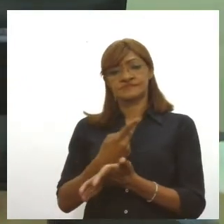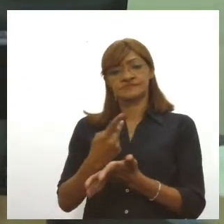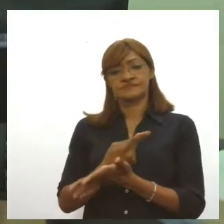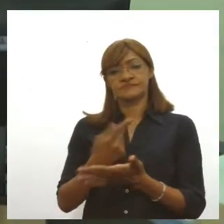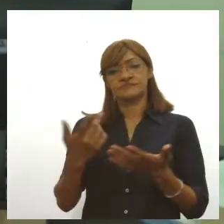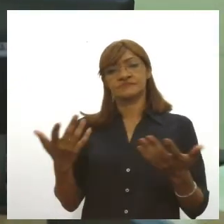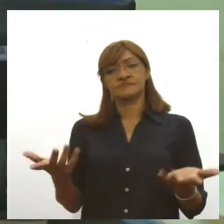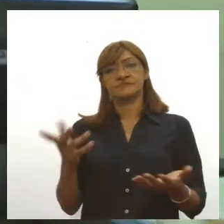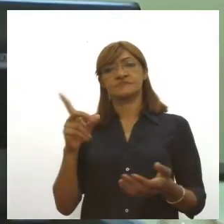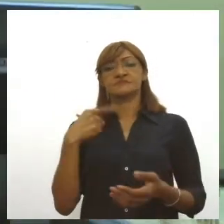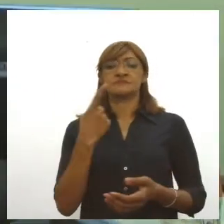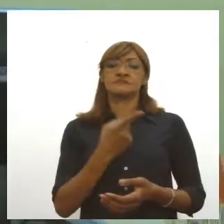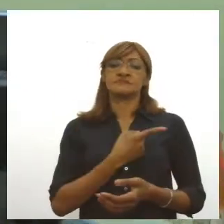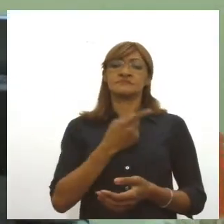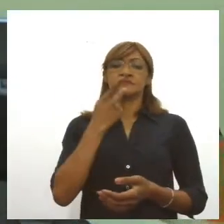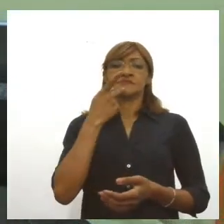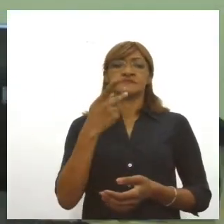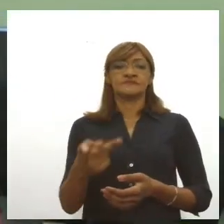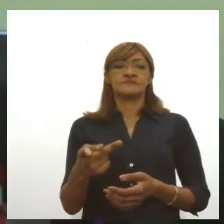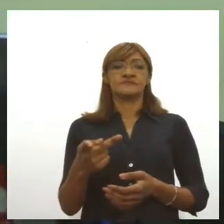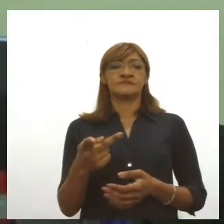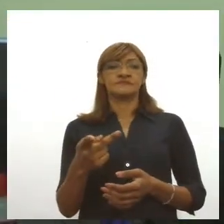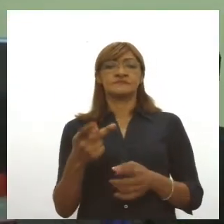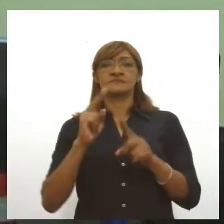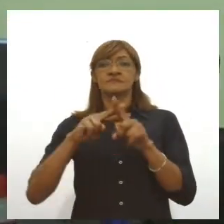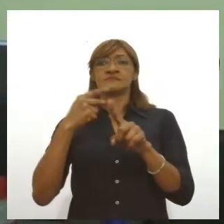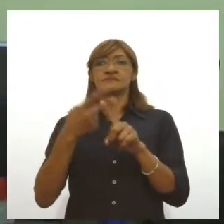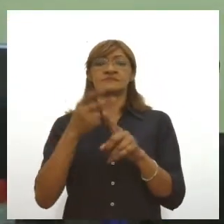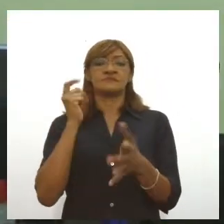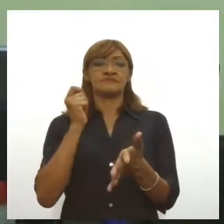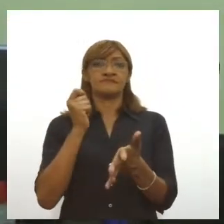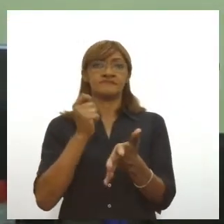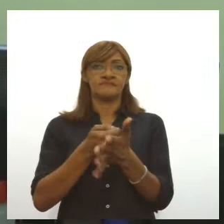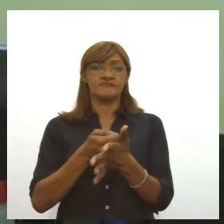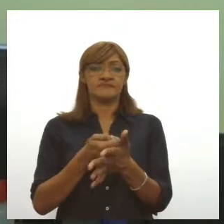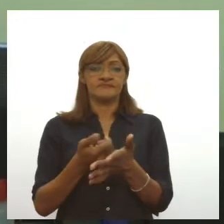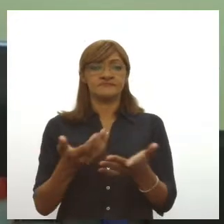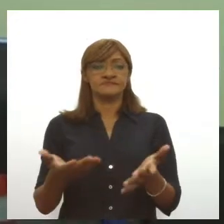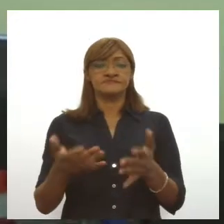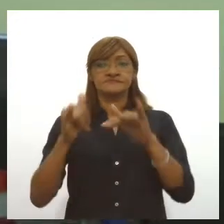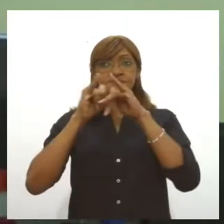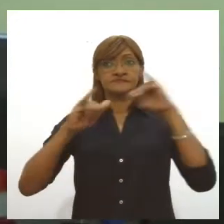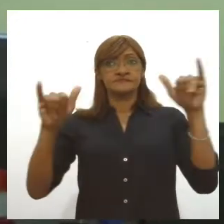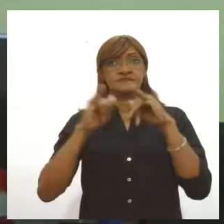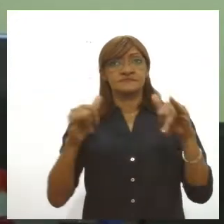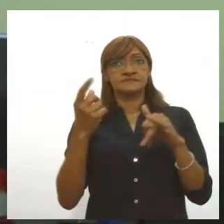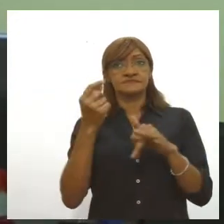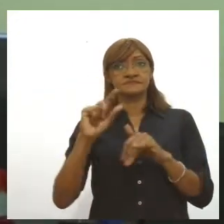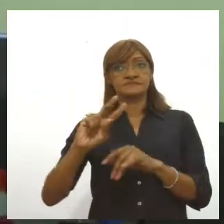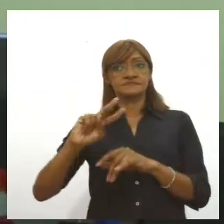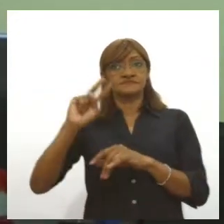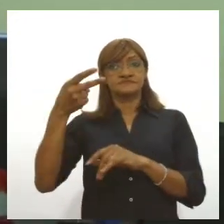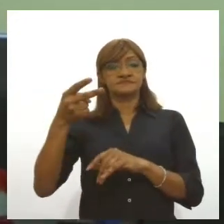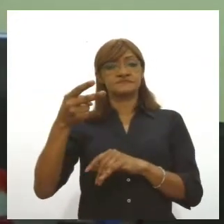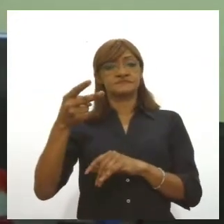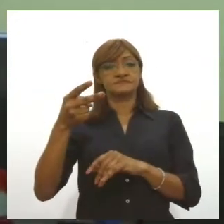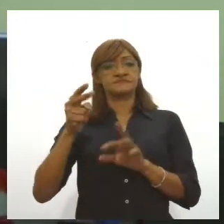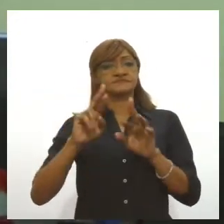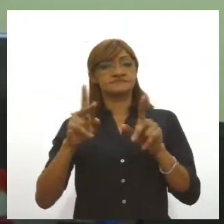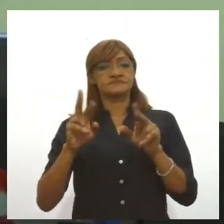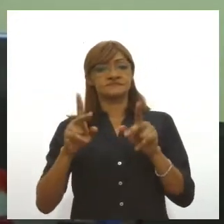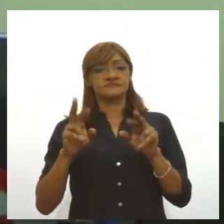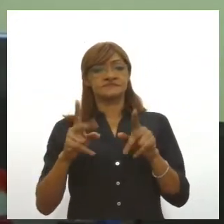gente chama de comprar pela metade do dobro. Quando o fornecedor anuncia um valor maior do que o valor de mercado, para